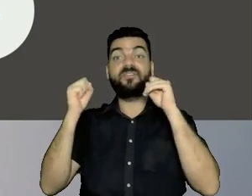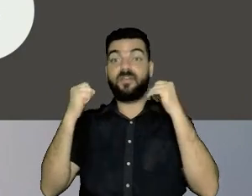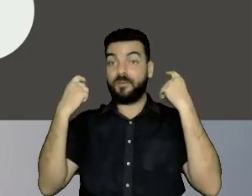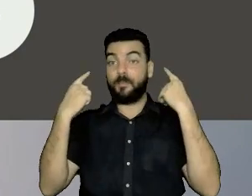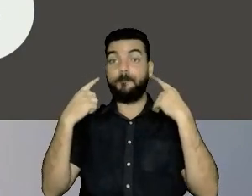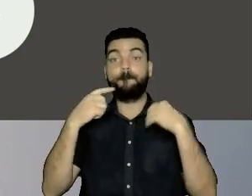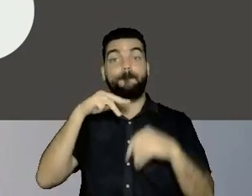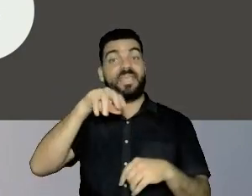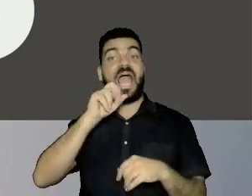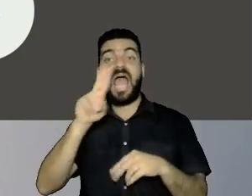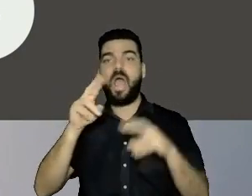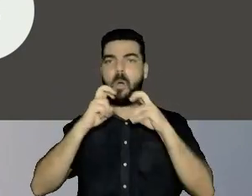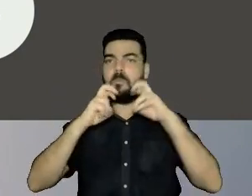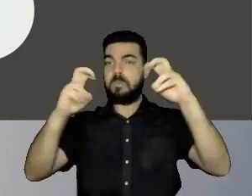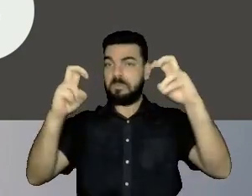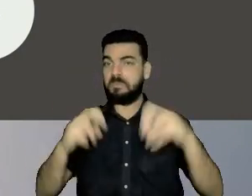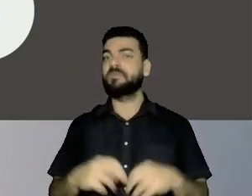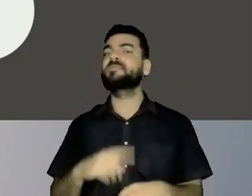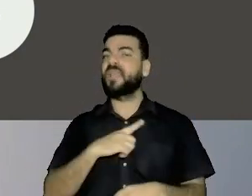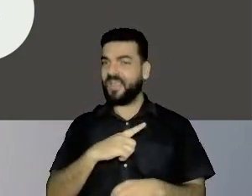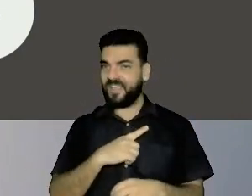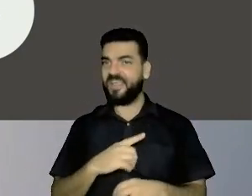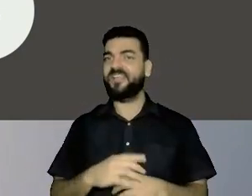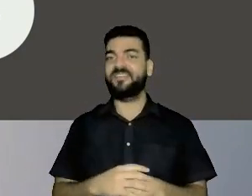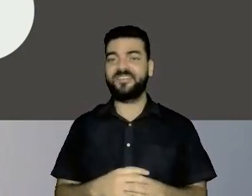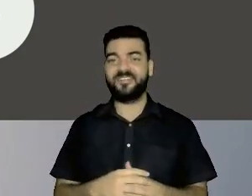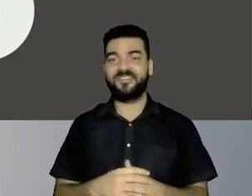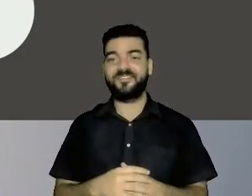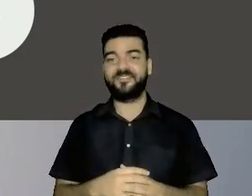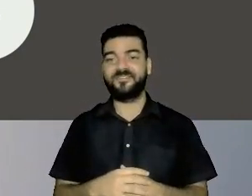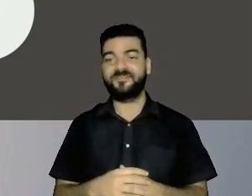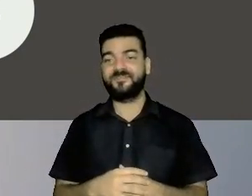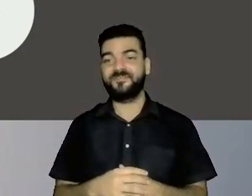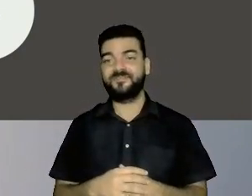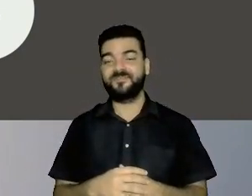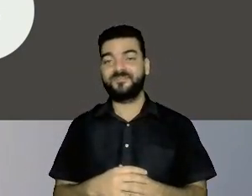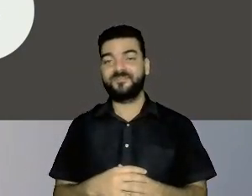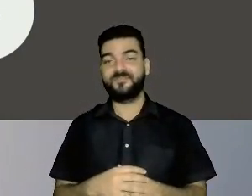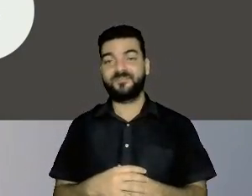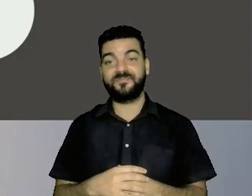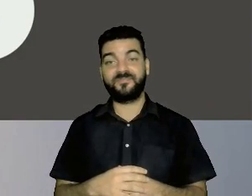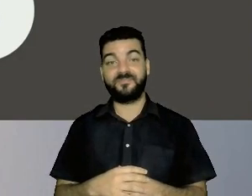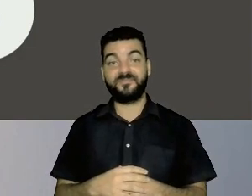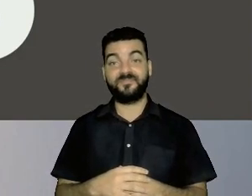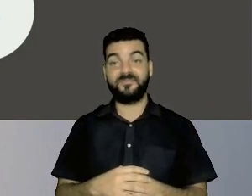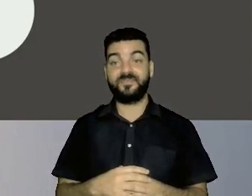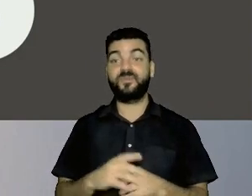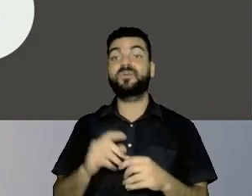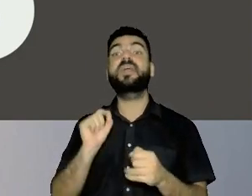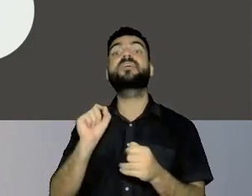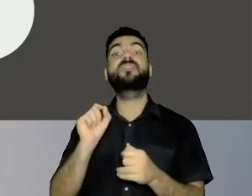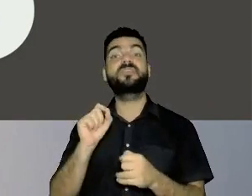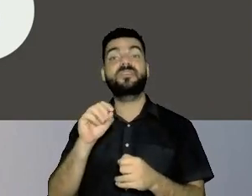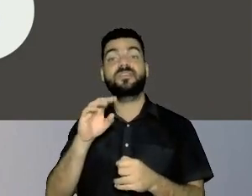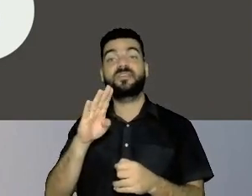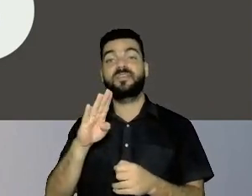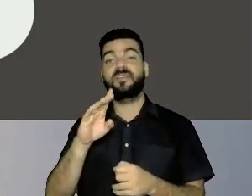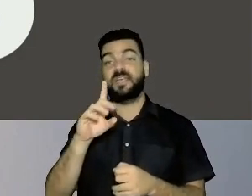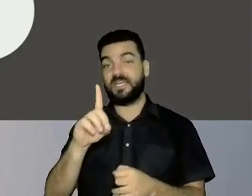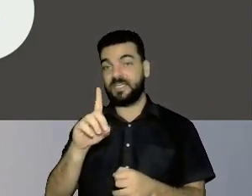enorme, que é um gato que até tem um sistema de som, que parece um gato fazendo o som típico.